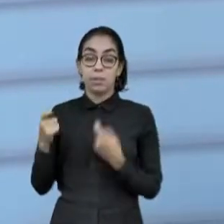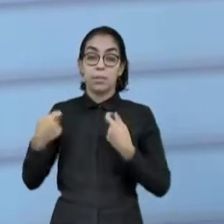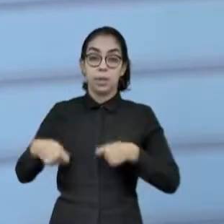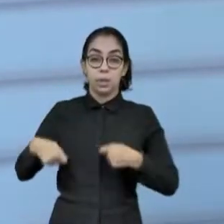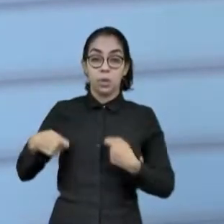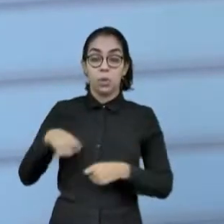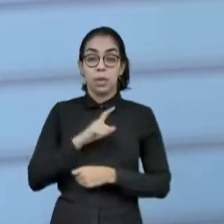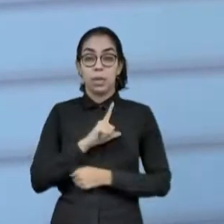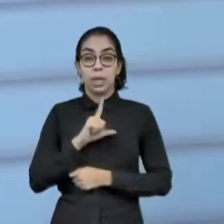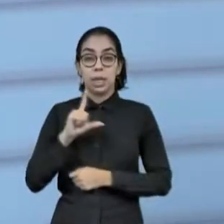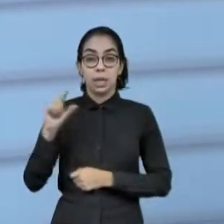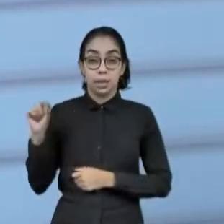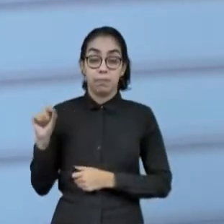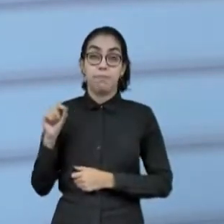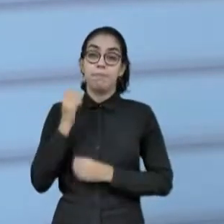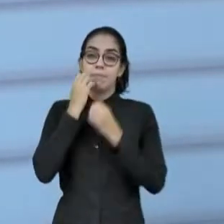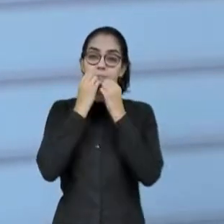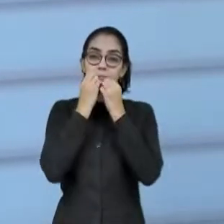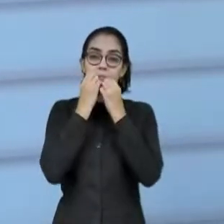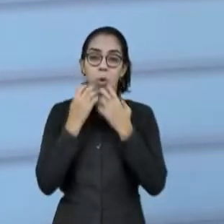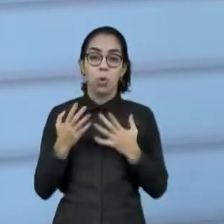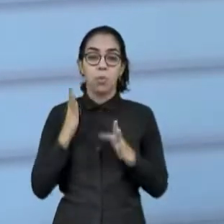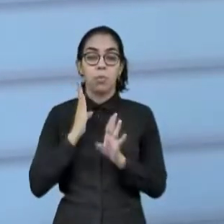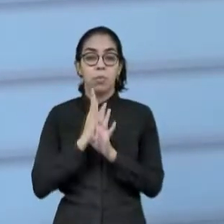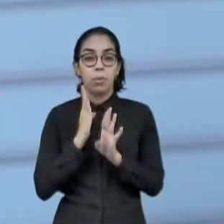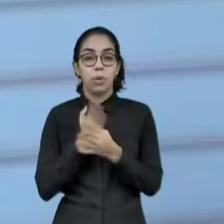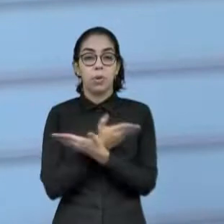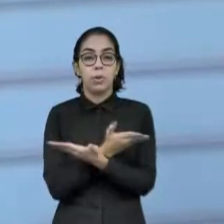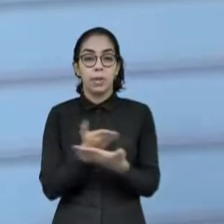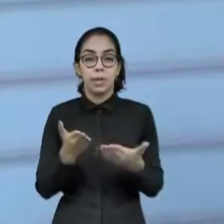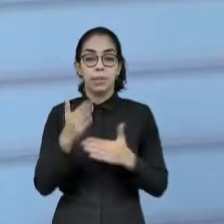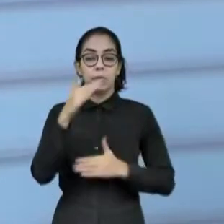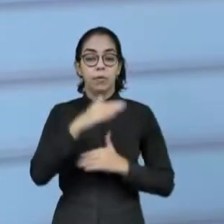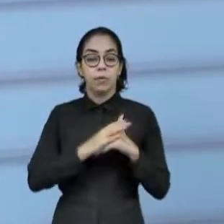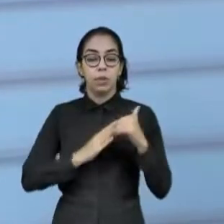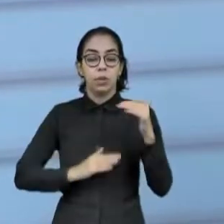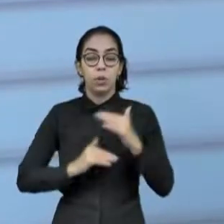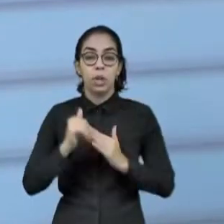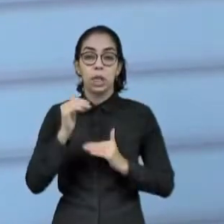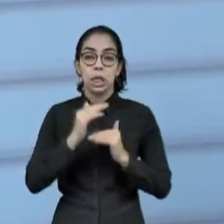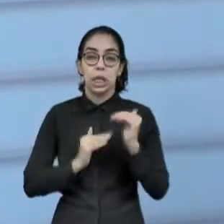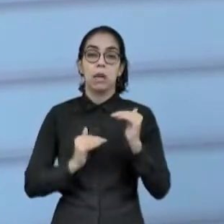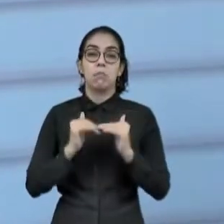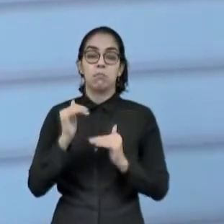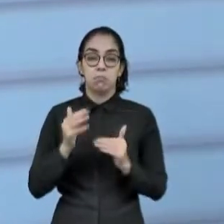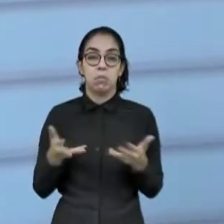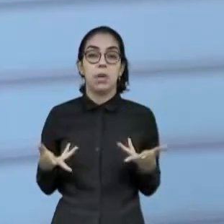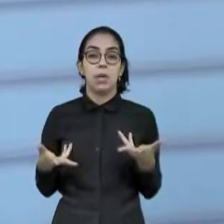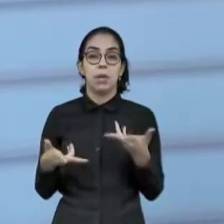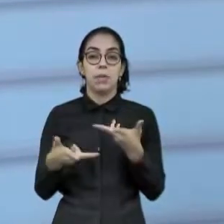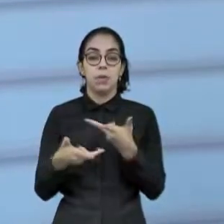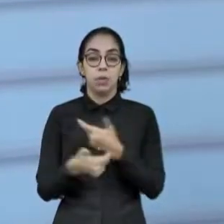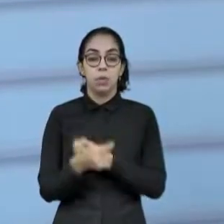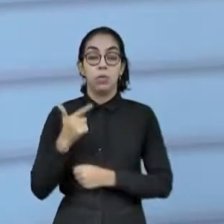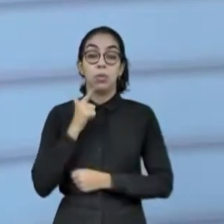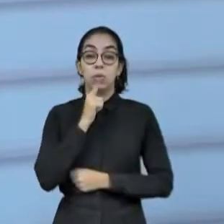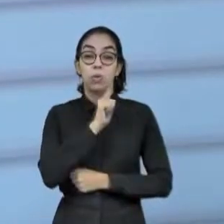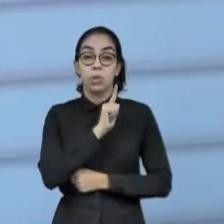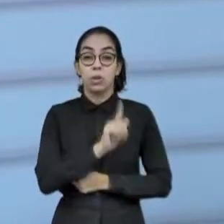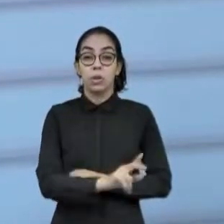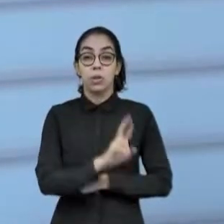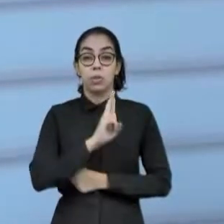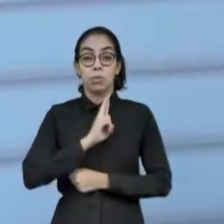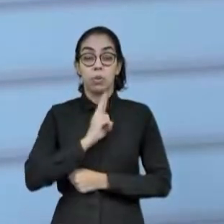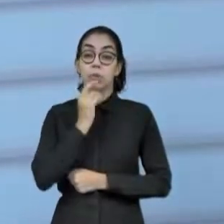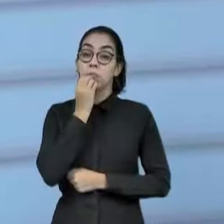função. É muito bom, porque eu conto com profissionais muito qualificados, Tenho respostas, estou tendo respostas à frente